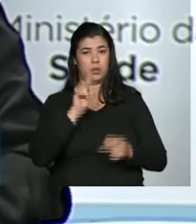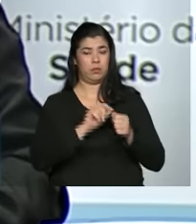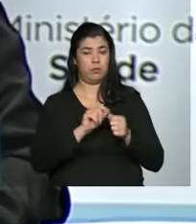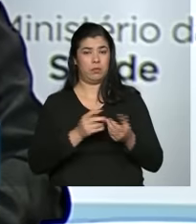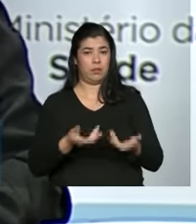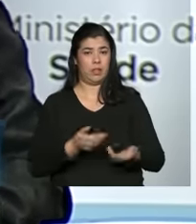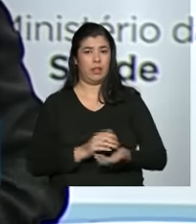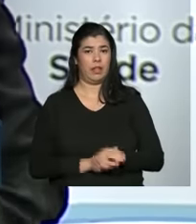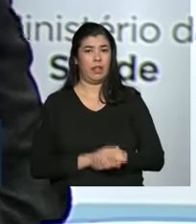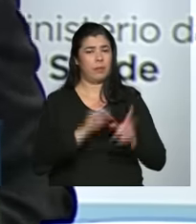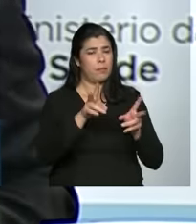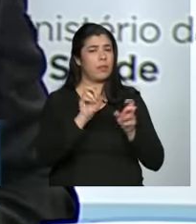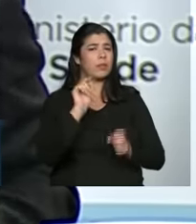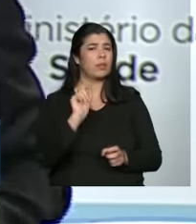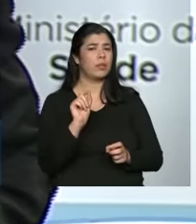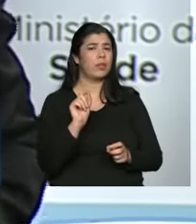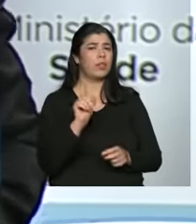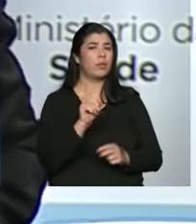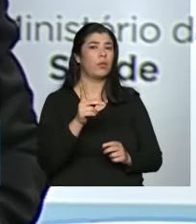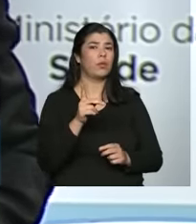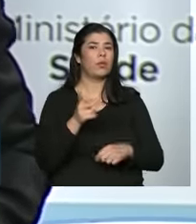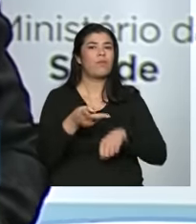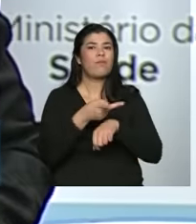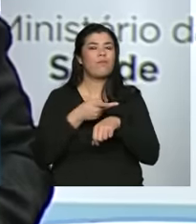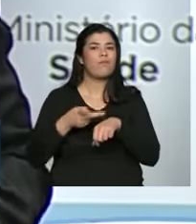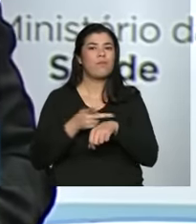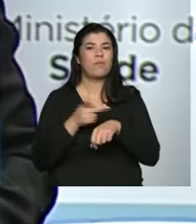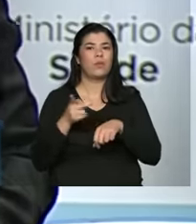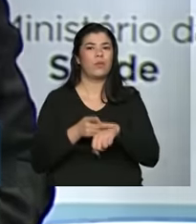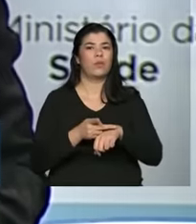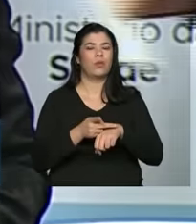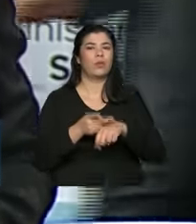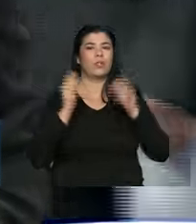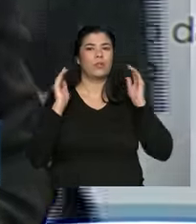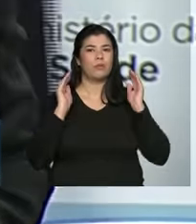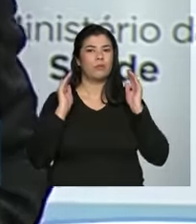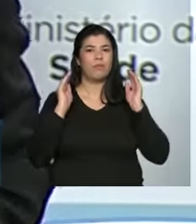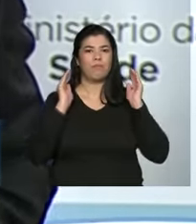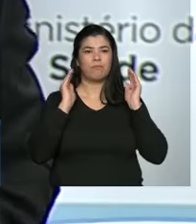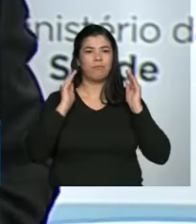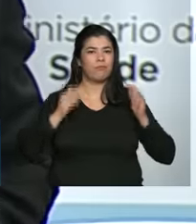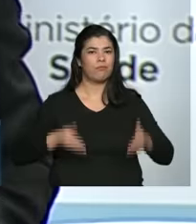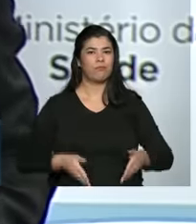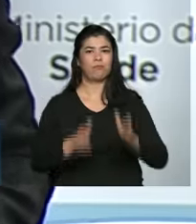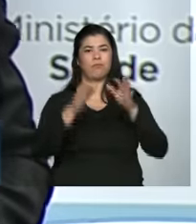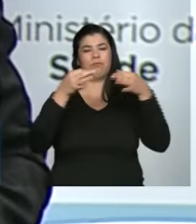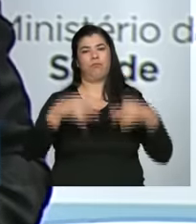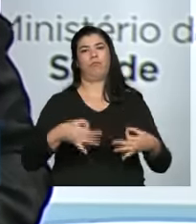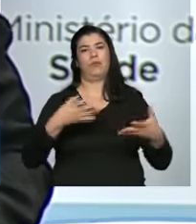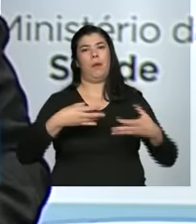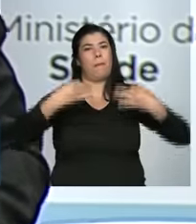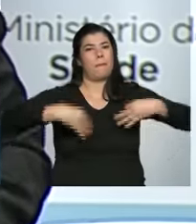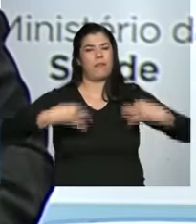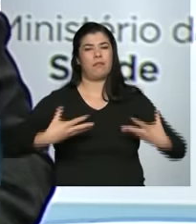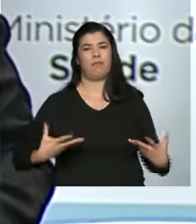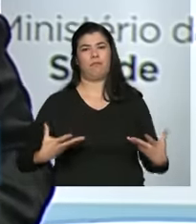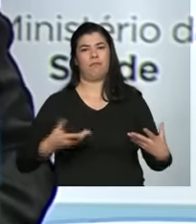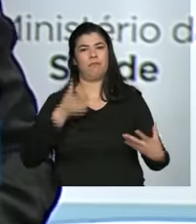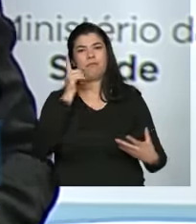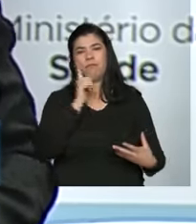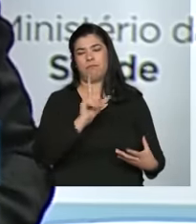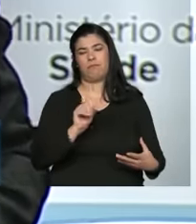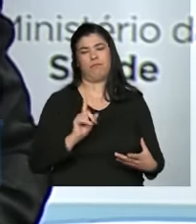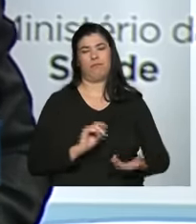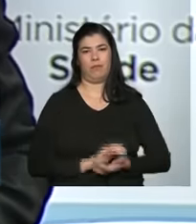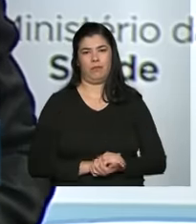ah não se buscou aqui uma saída específica não se buscou uma solução mágica para atacar o problema foi feito